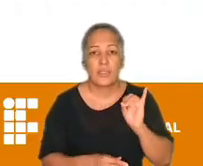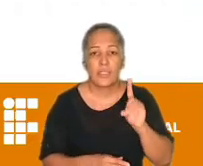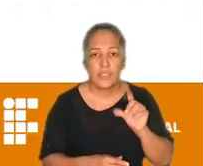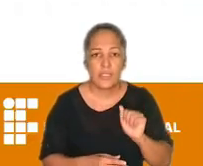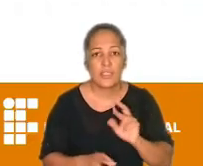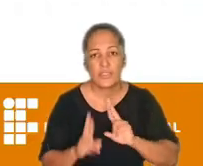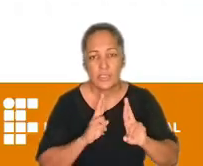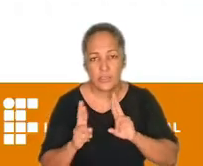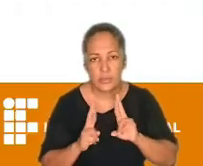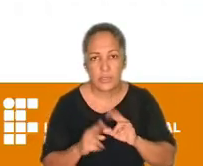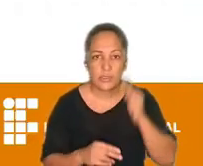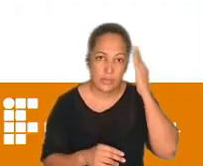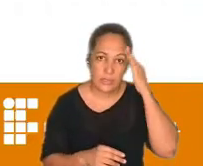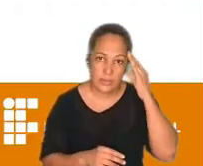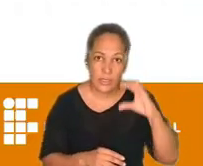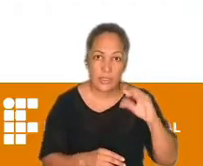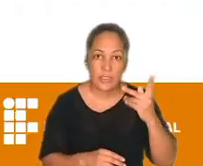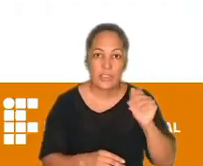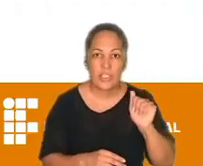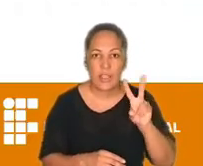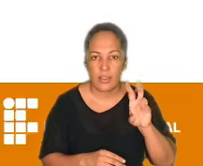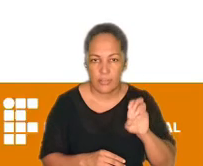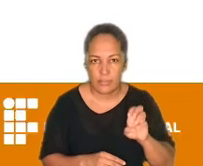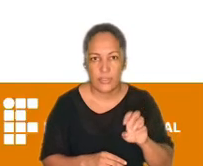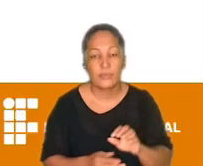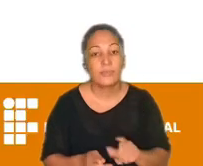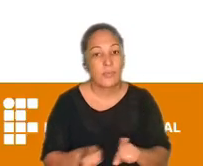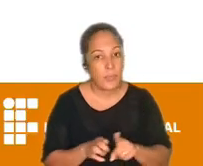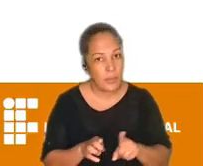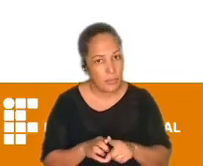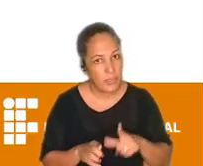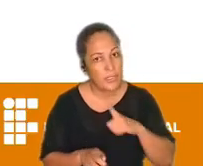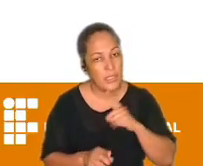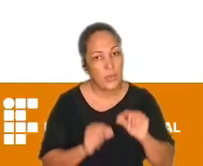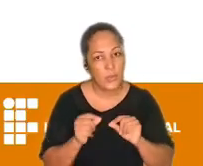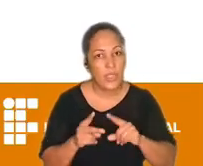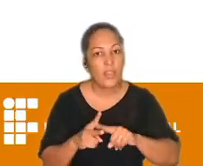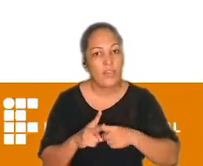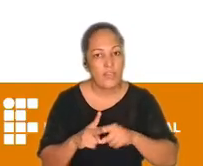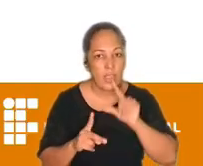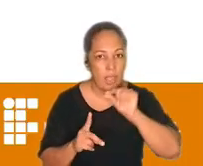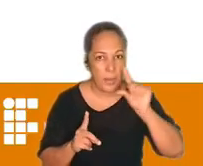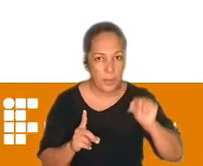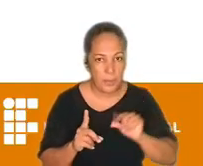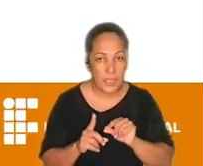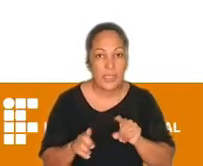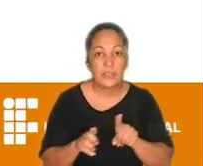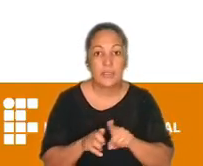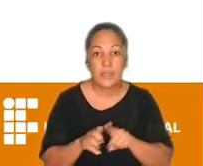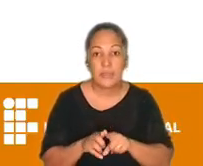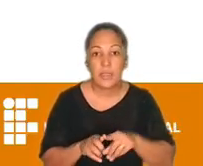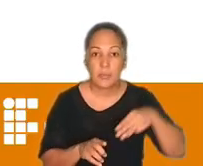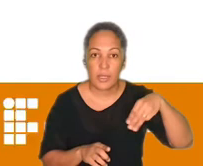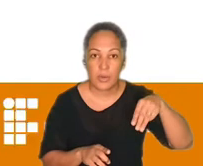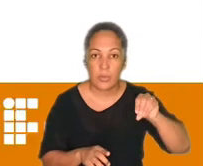chaves estrangeiras. E até temos, né, ferramentas específicas para o modelo lógico que eu vou ensinar vocês na